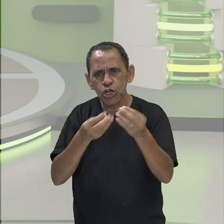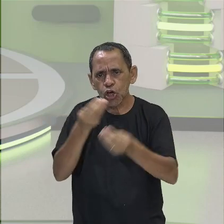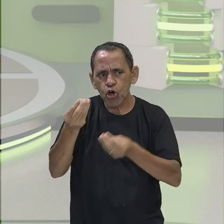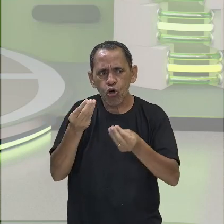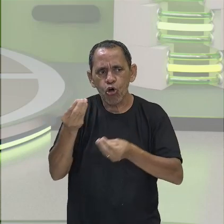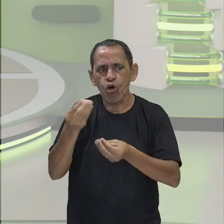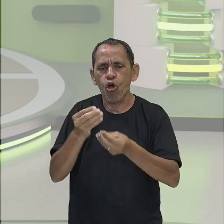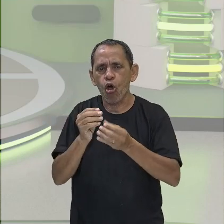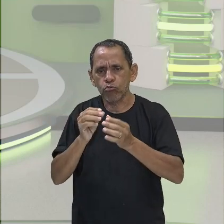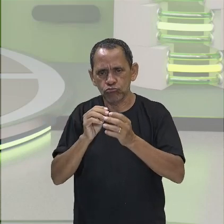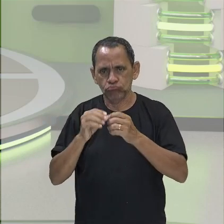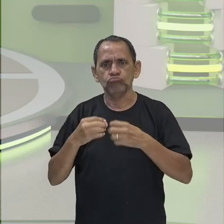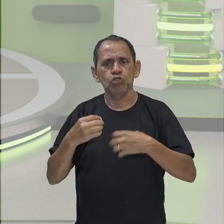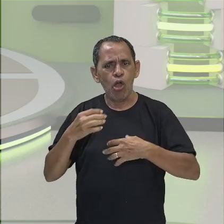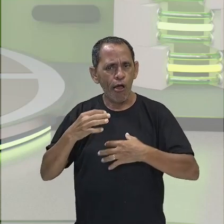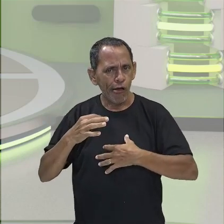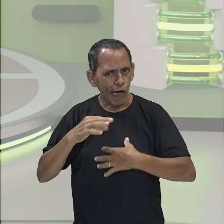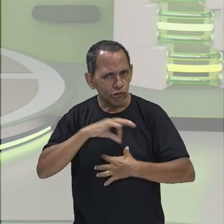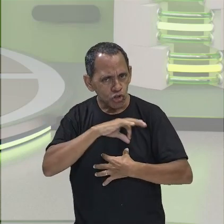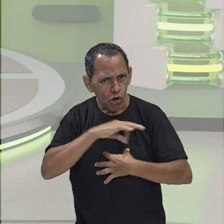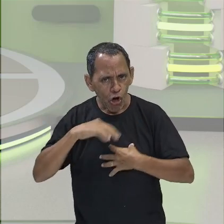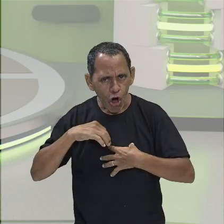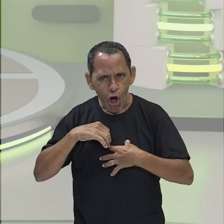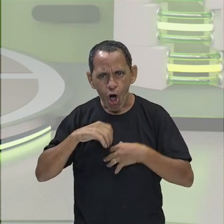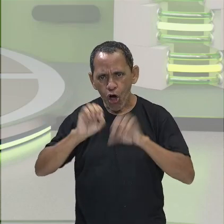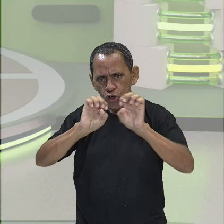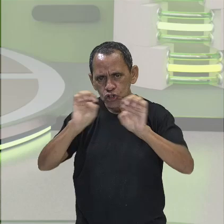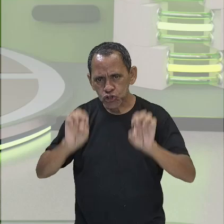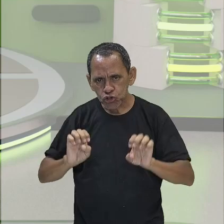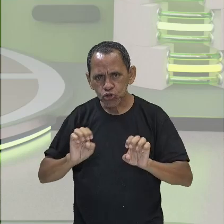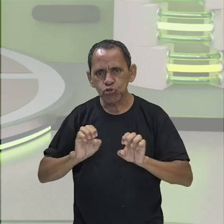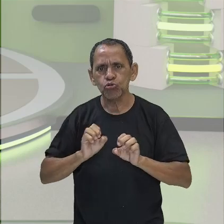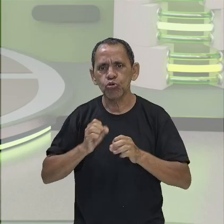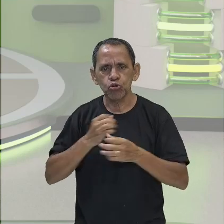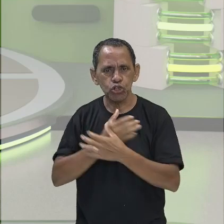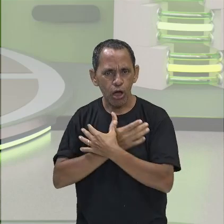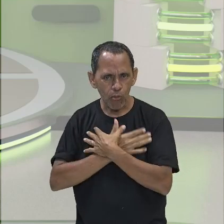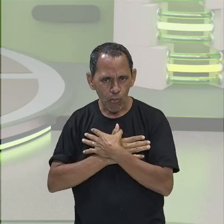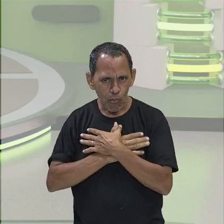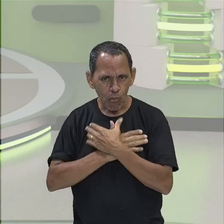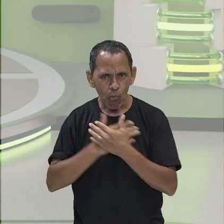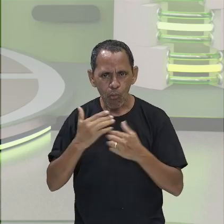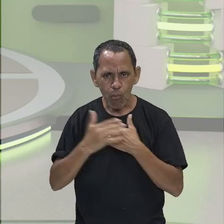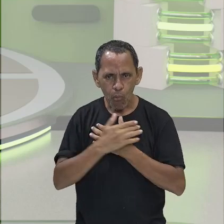de órgãos, de estruturas que são os brônquios, uma árvore de